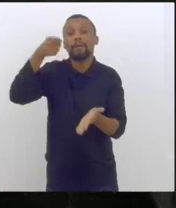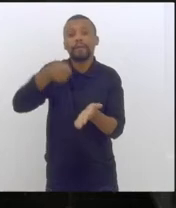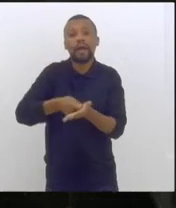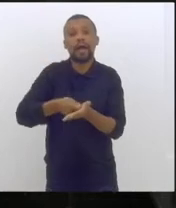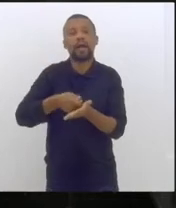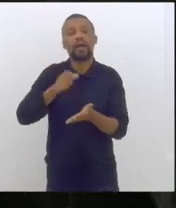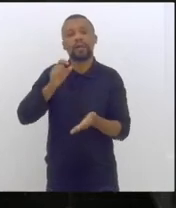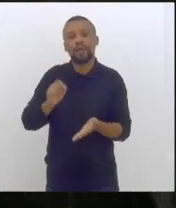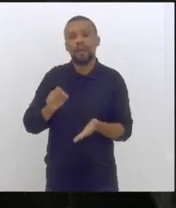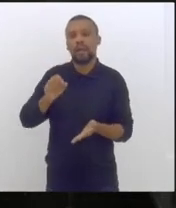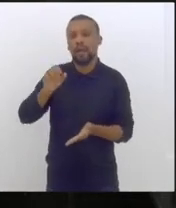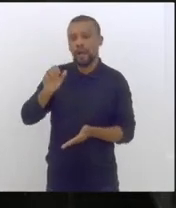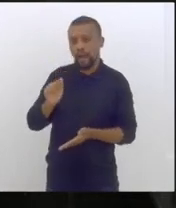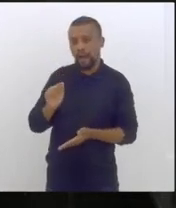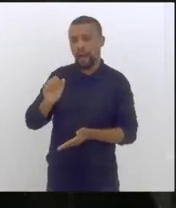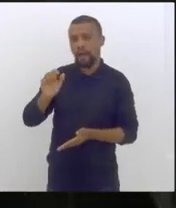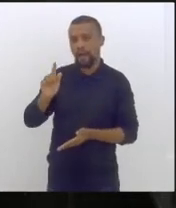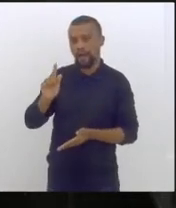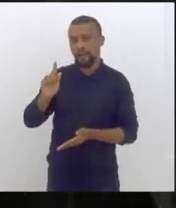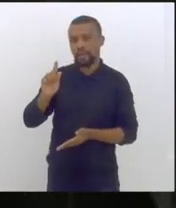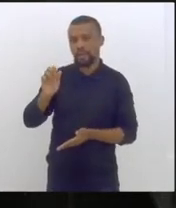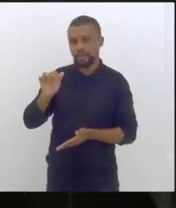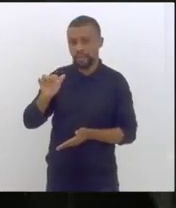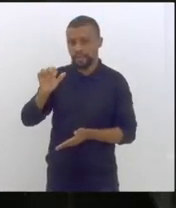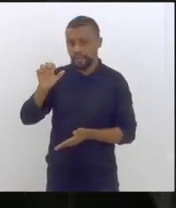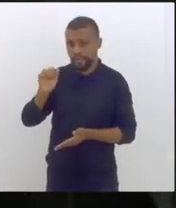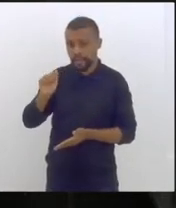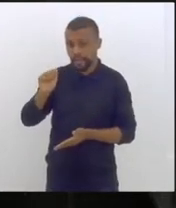Agência Nacional de petróleo via